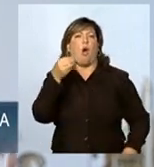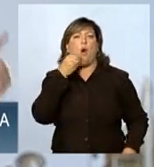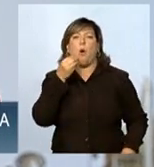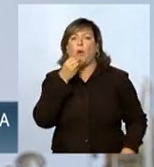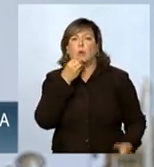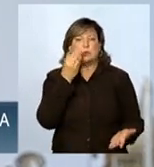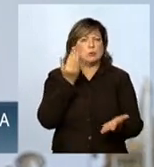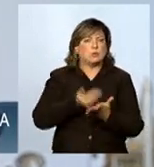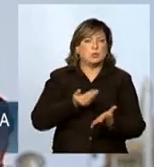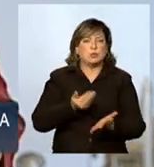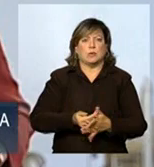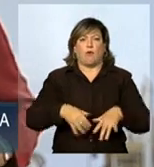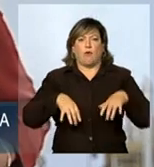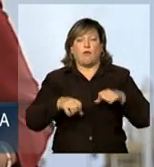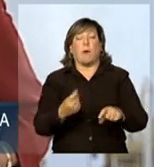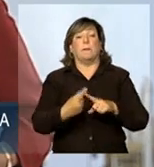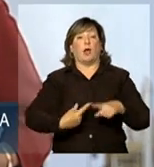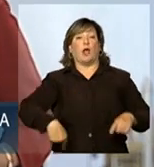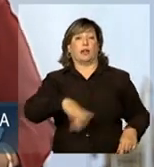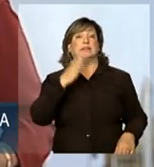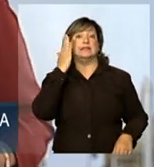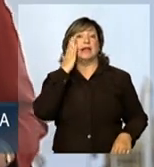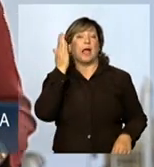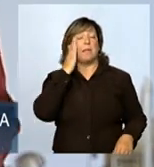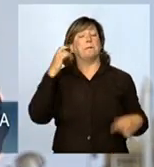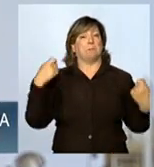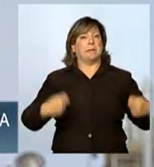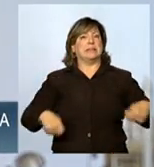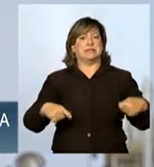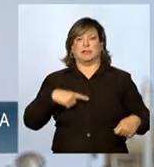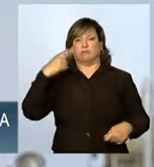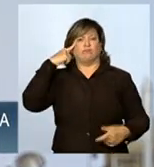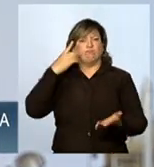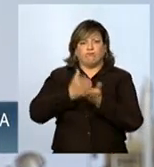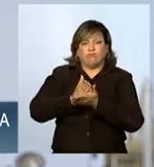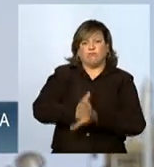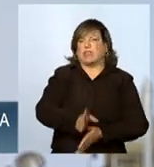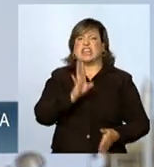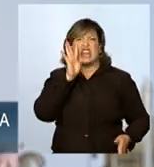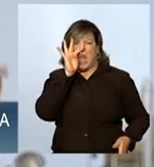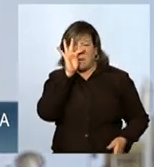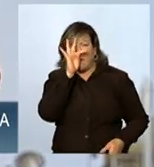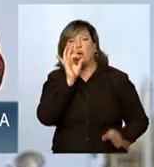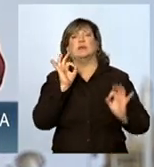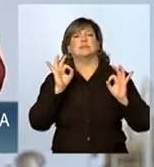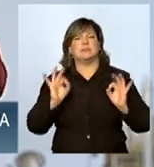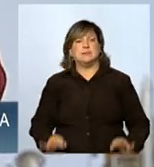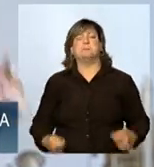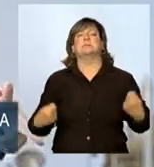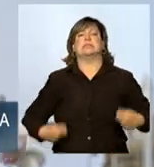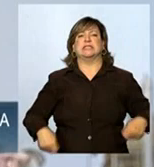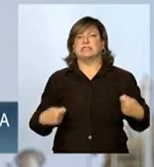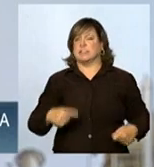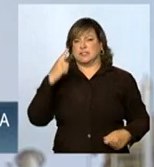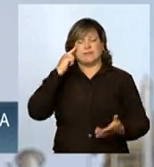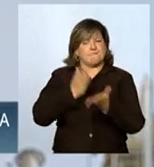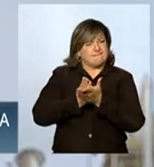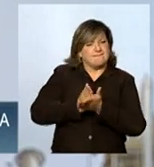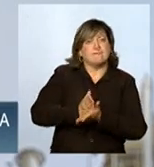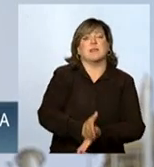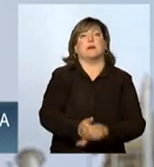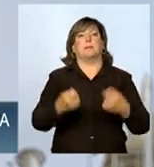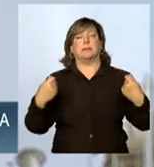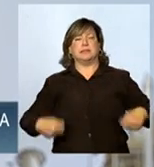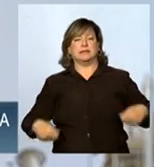obstinação, porque nós sabemos que tem de ter obstinação. Você tem de teimar muitas vezes, você tem de se obstinar